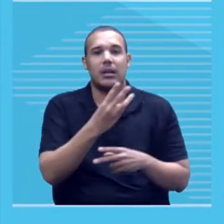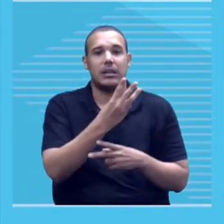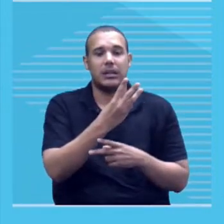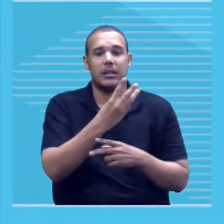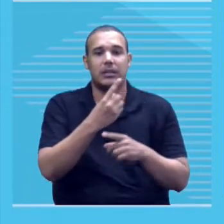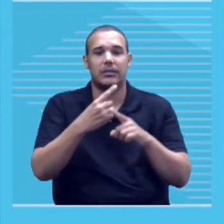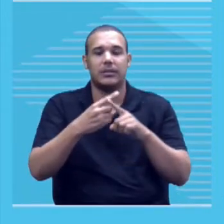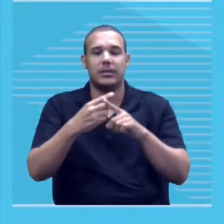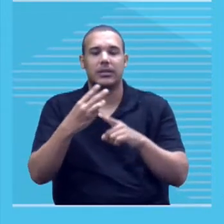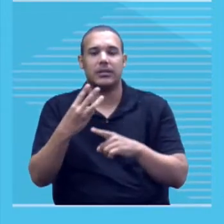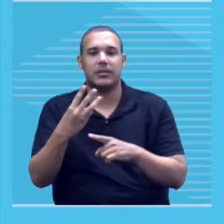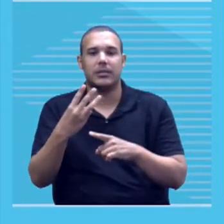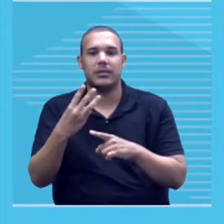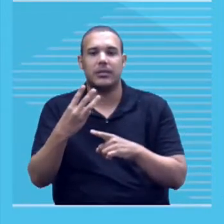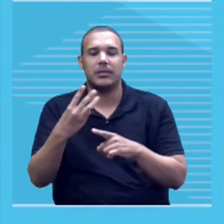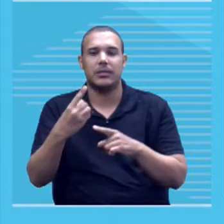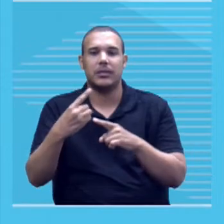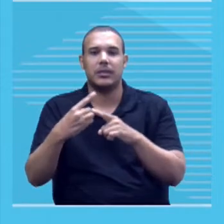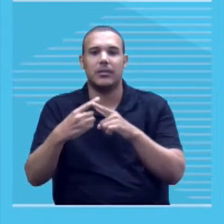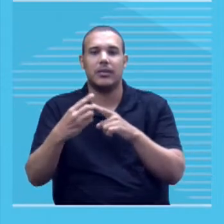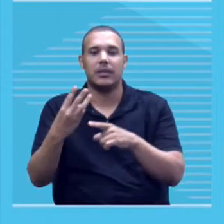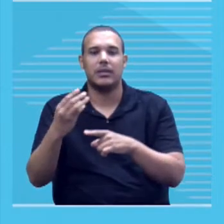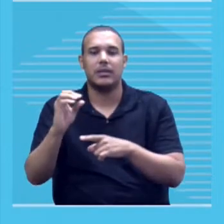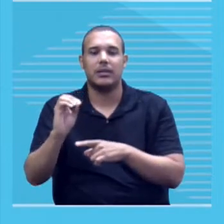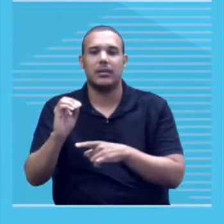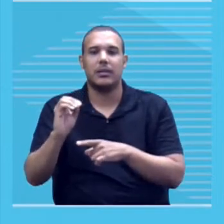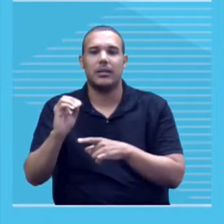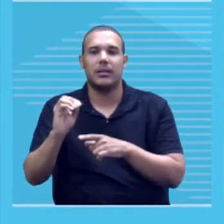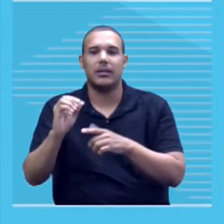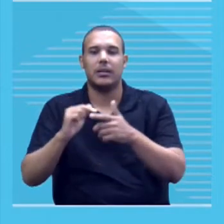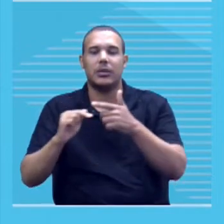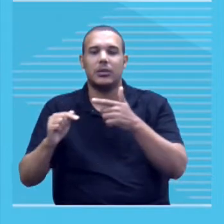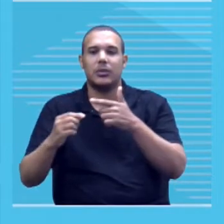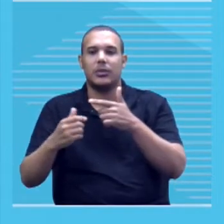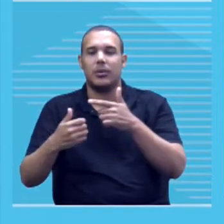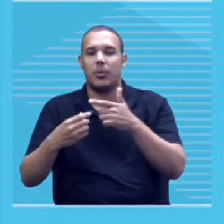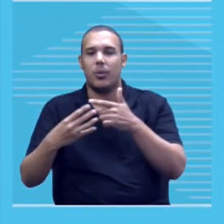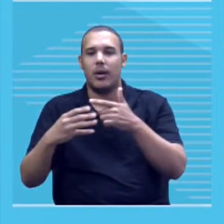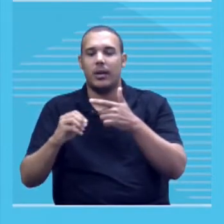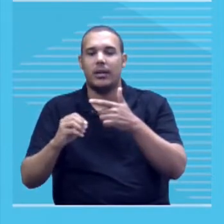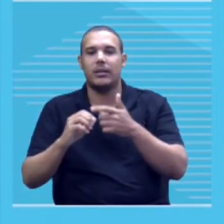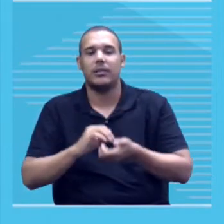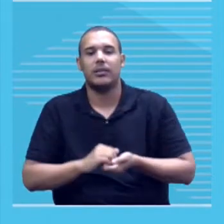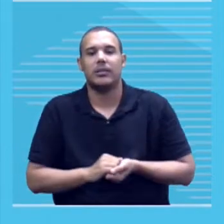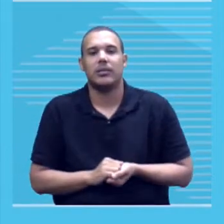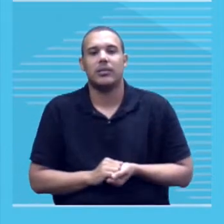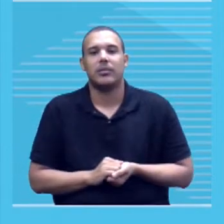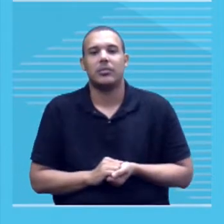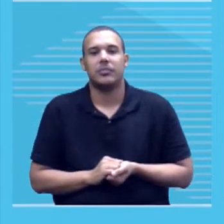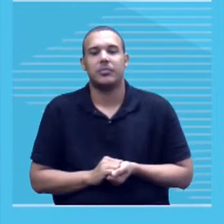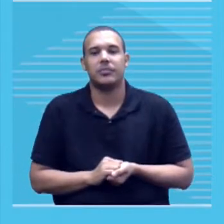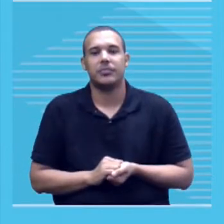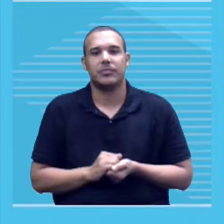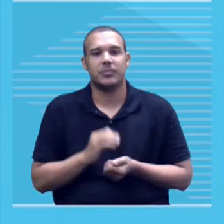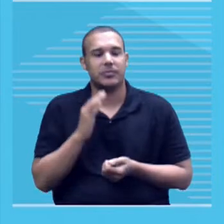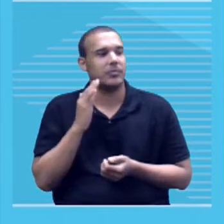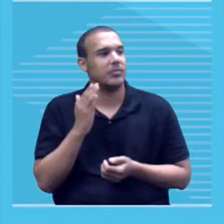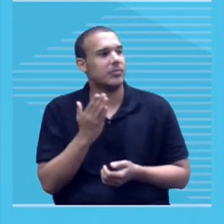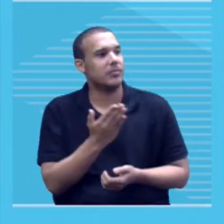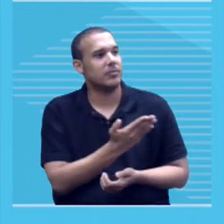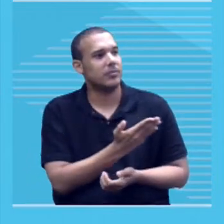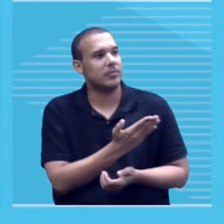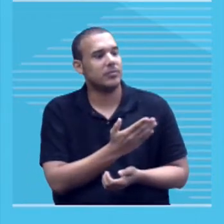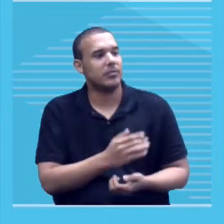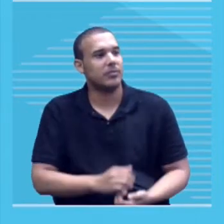vezes 3 vezes 30 sobre 40 centavos. Só que eu, Matheus, eu particularmente, não gosto